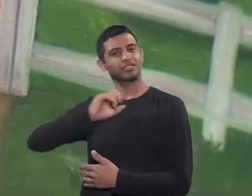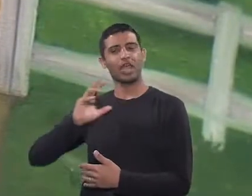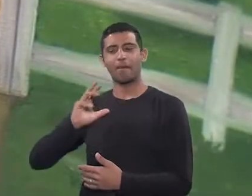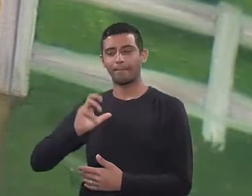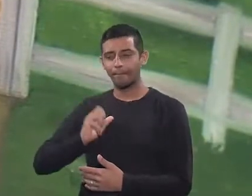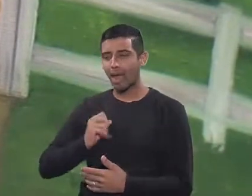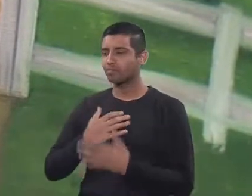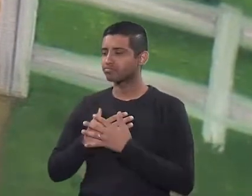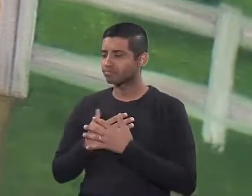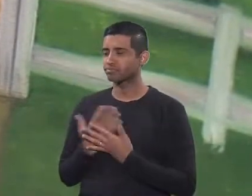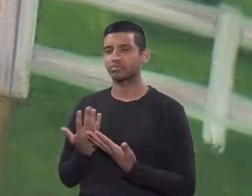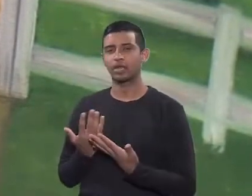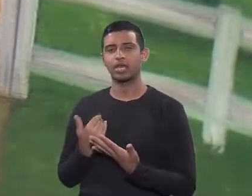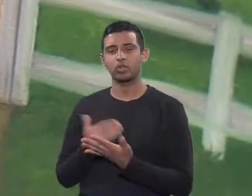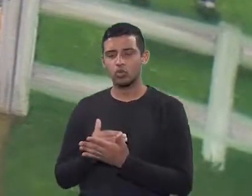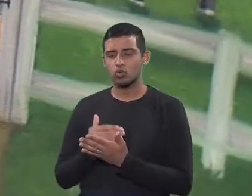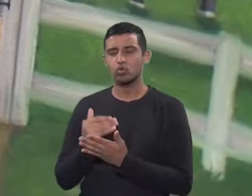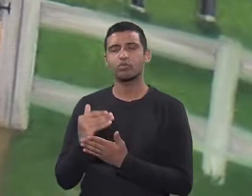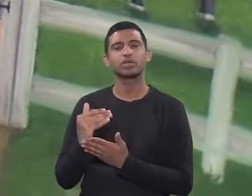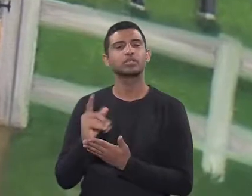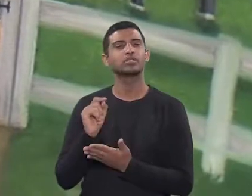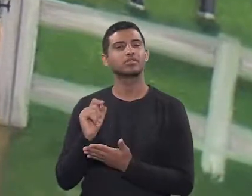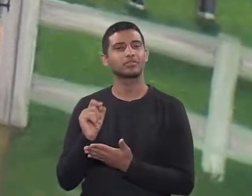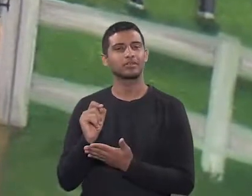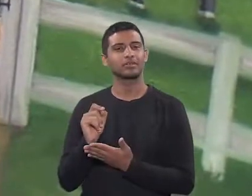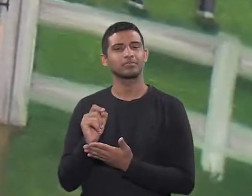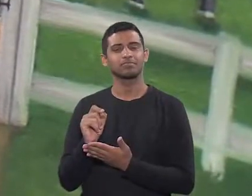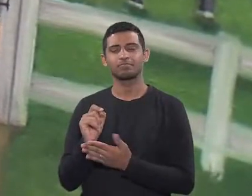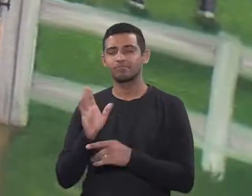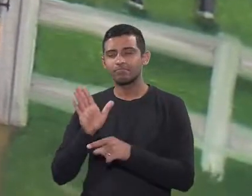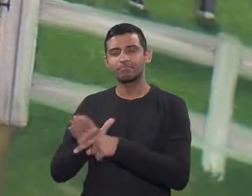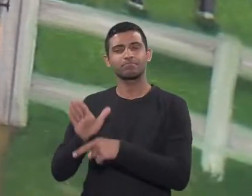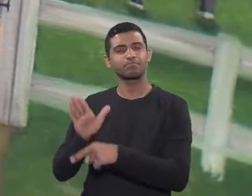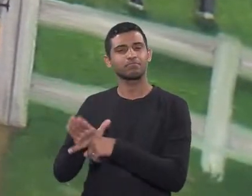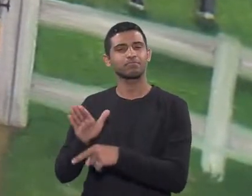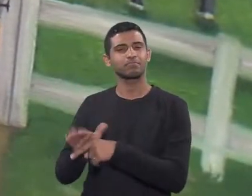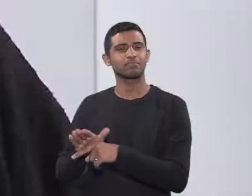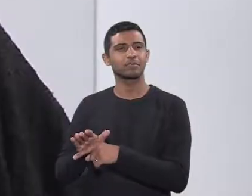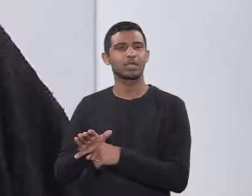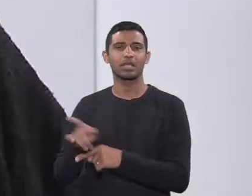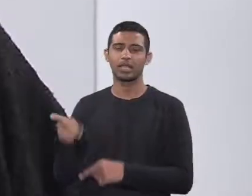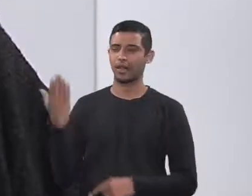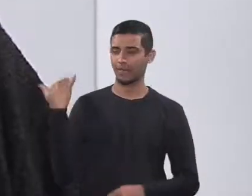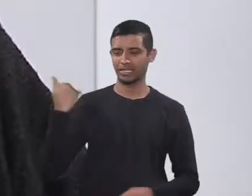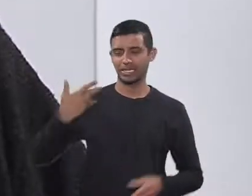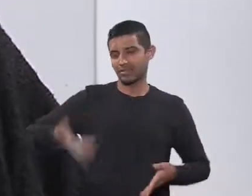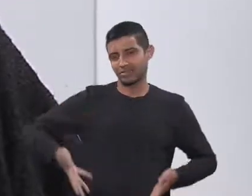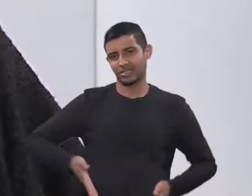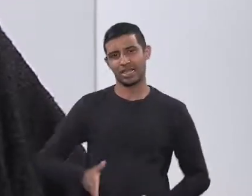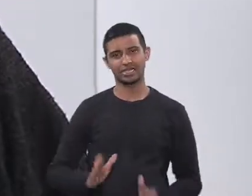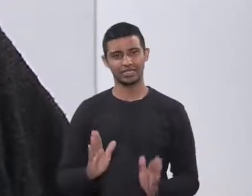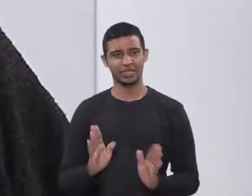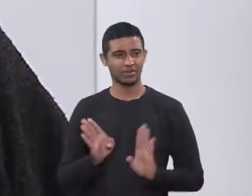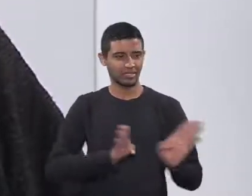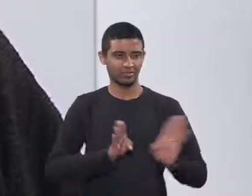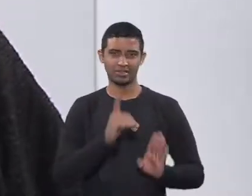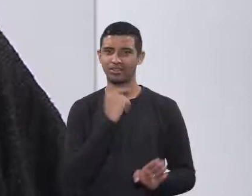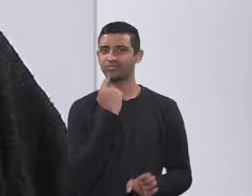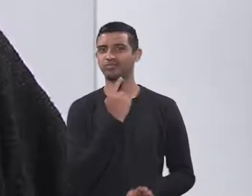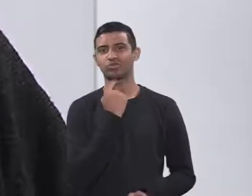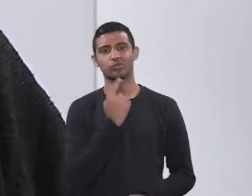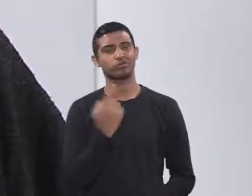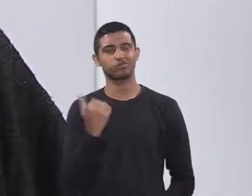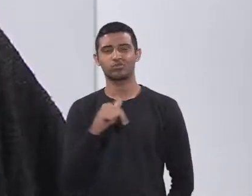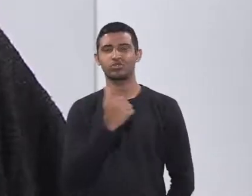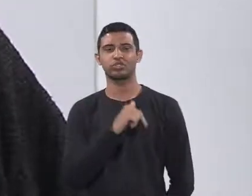comecei logo a investir apesar dele ter nascido naquela época, não havia muito recurso, as